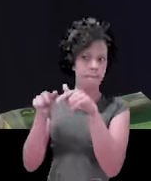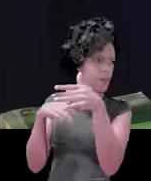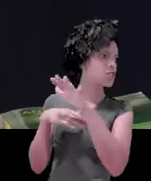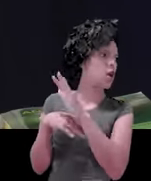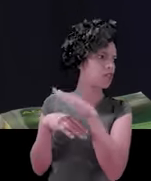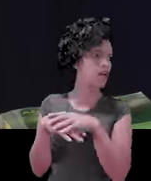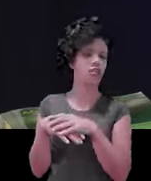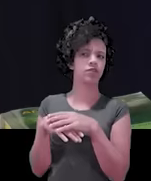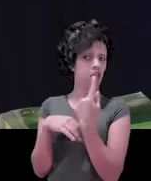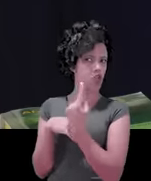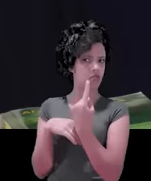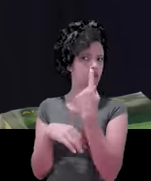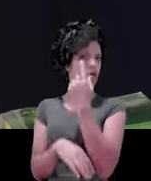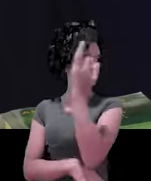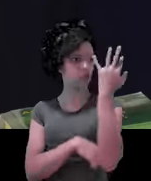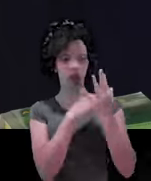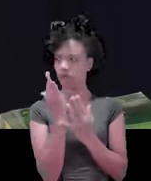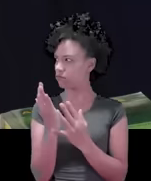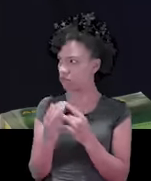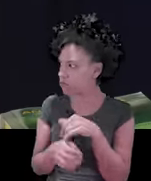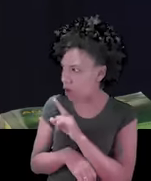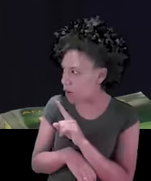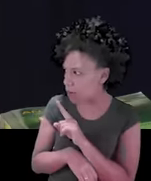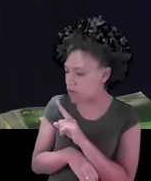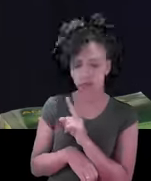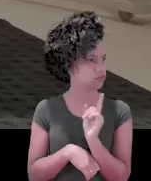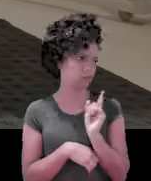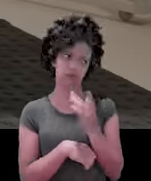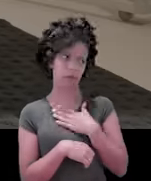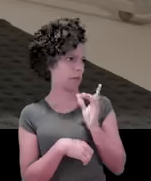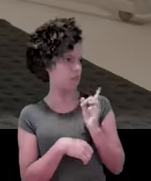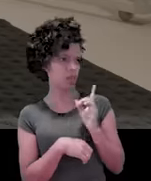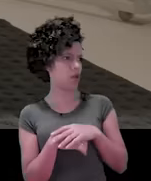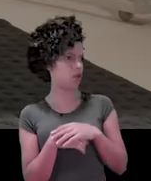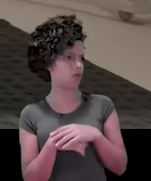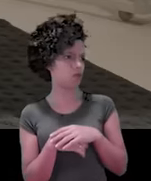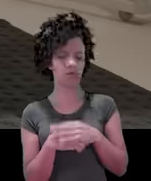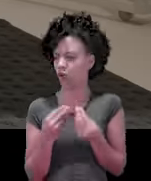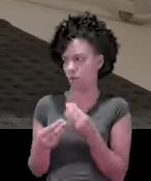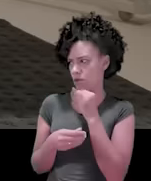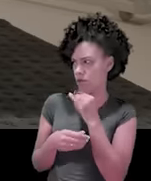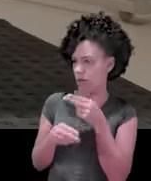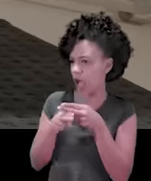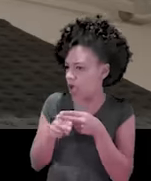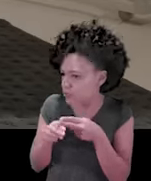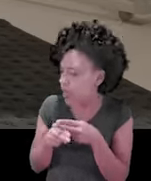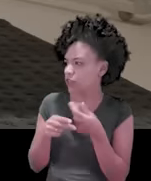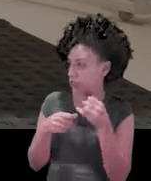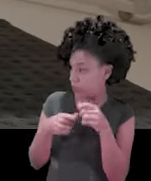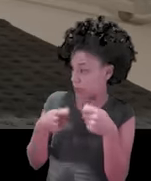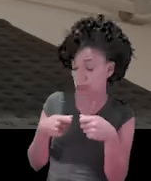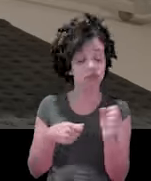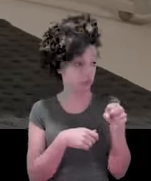pessoal lá que fica isolado lá na floresta não era para funcionar para mim não era para mim eu tinha me ajudava coisa tipo canivete caso